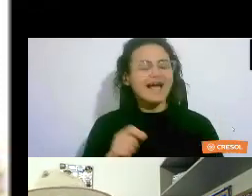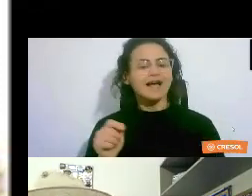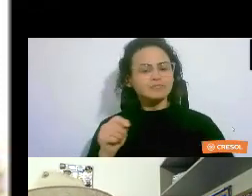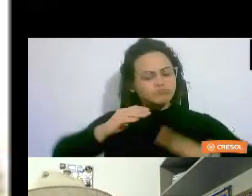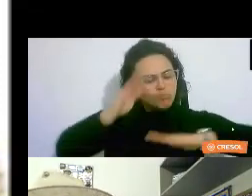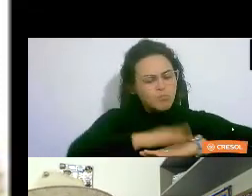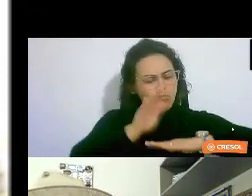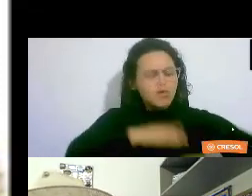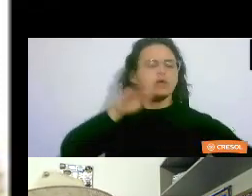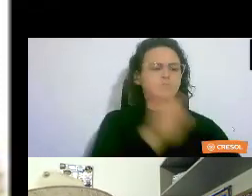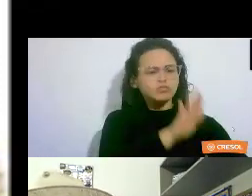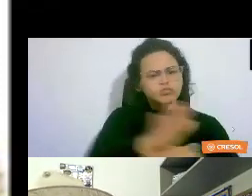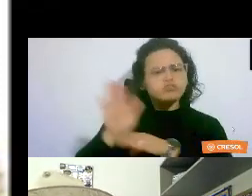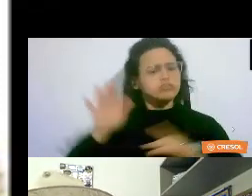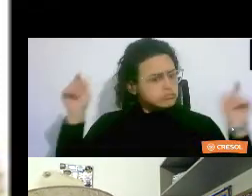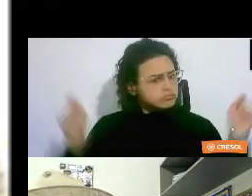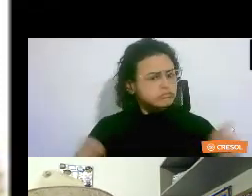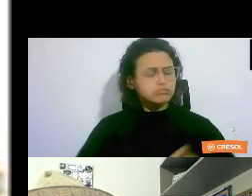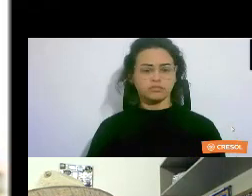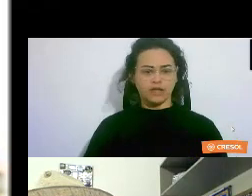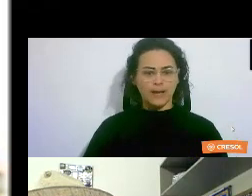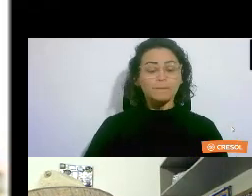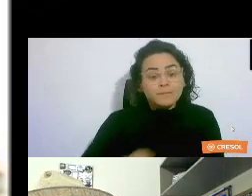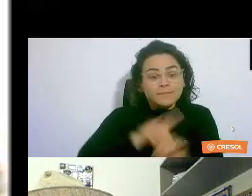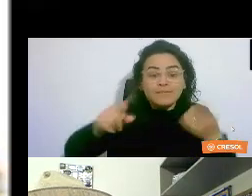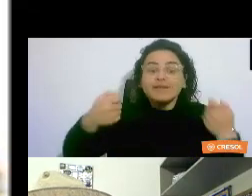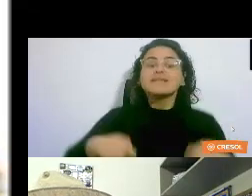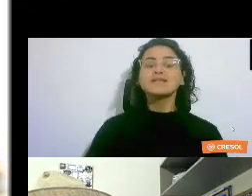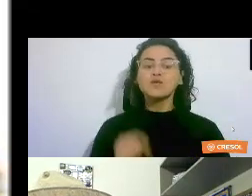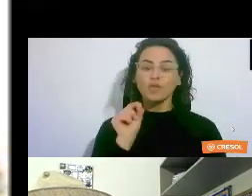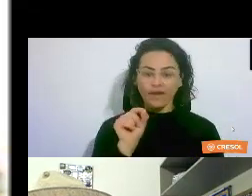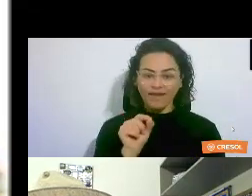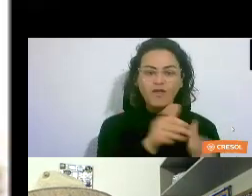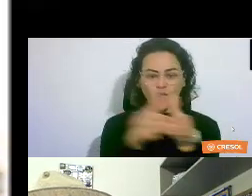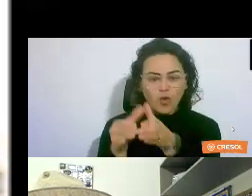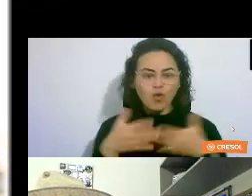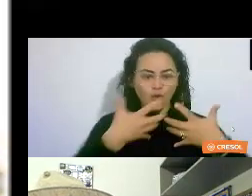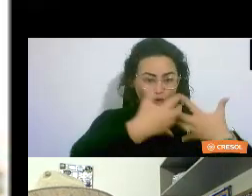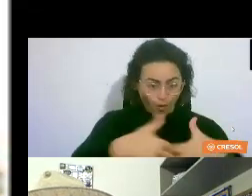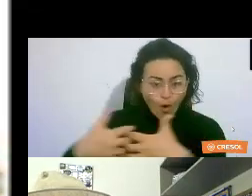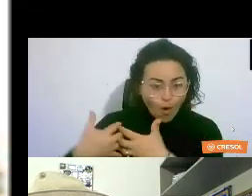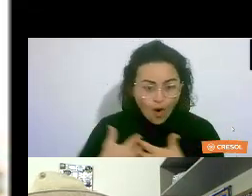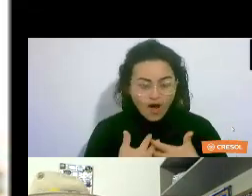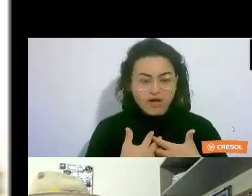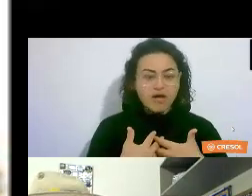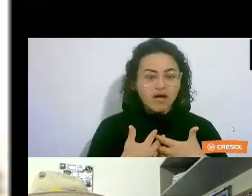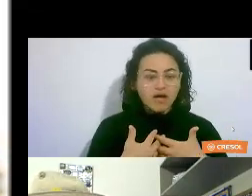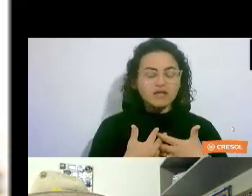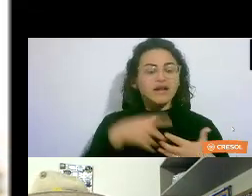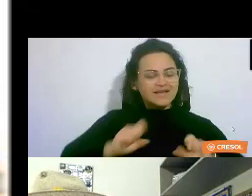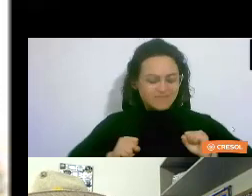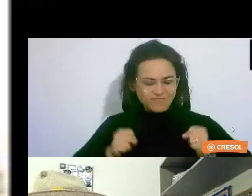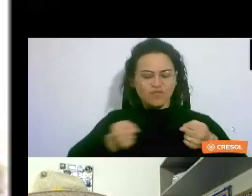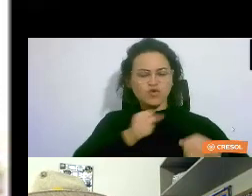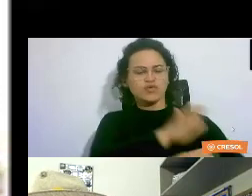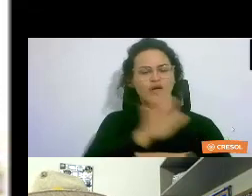basta que o rotariano, a rotariana, os clubes, ou mesmo hoje os rotaractianos podem nos ajudar, e